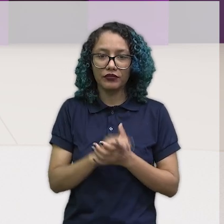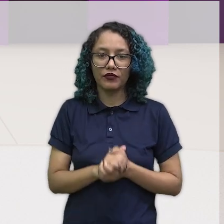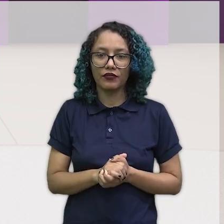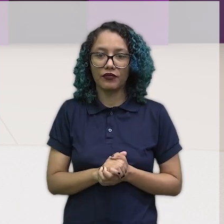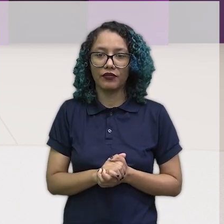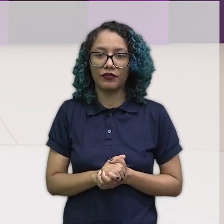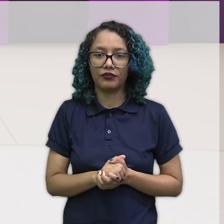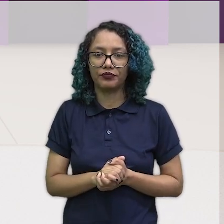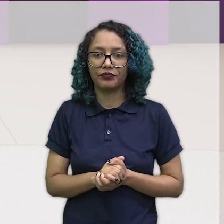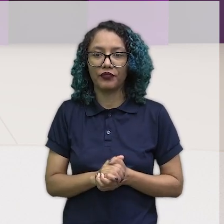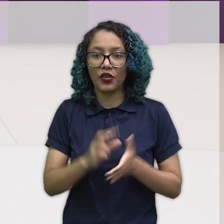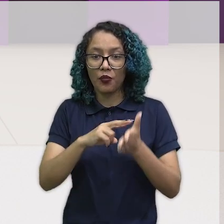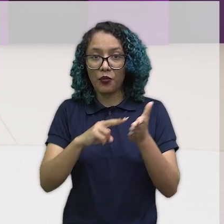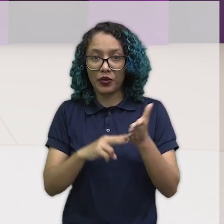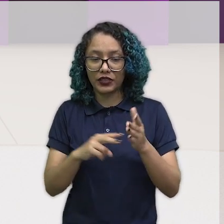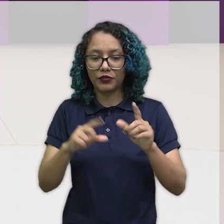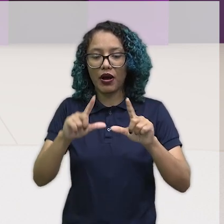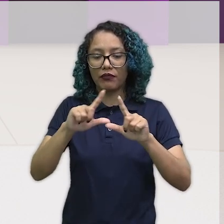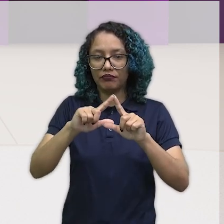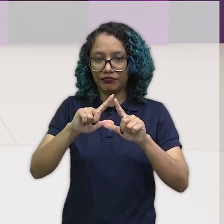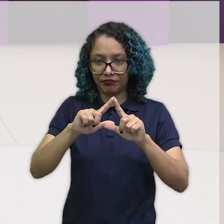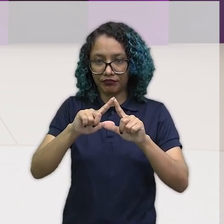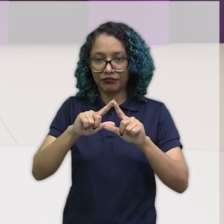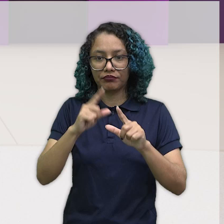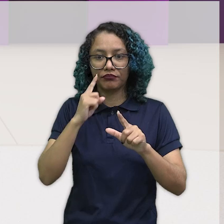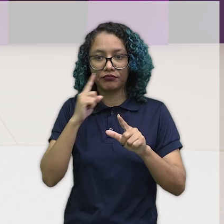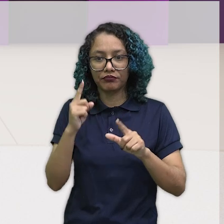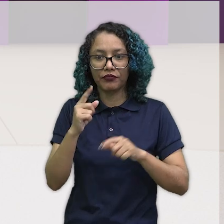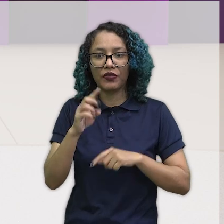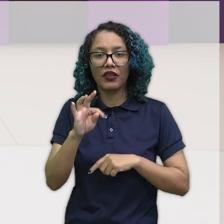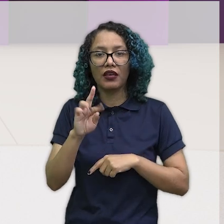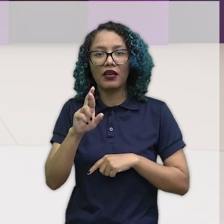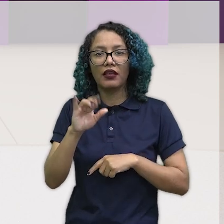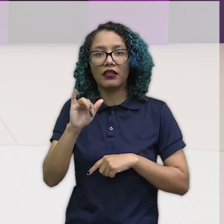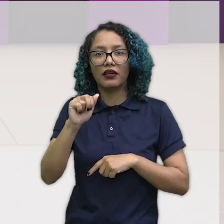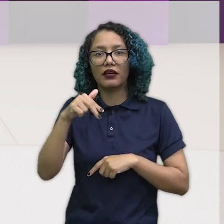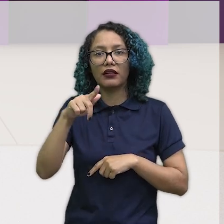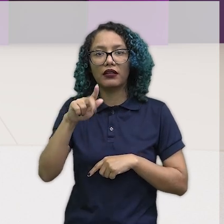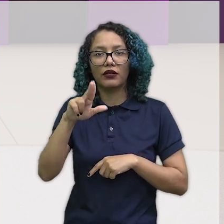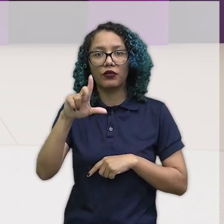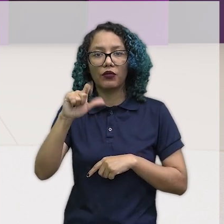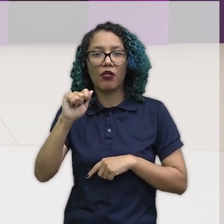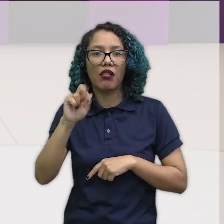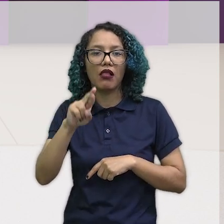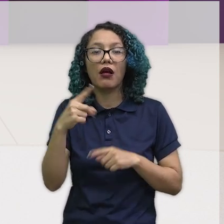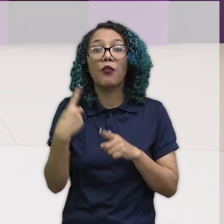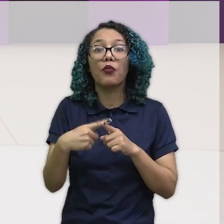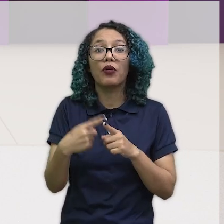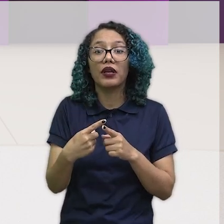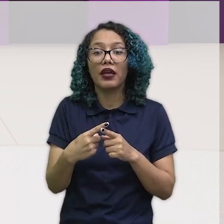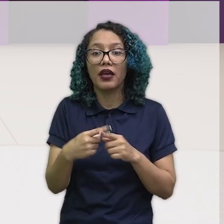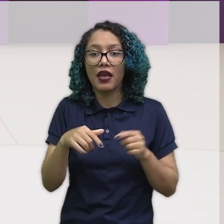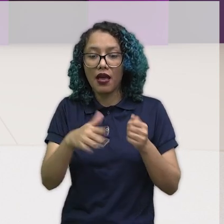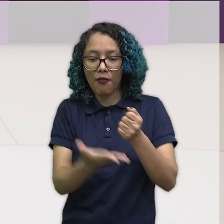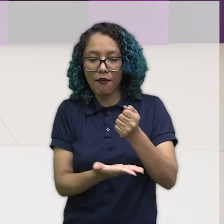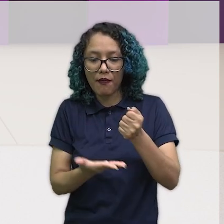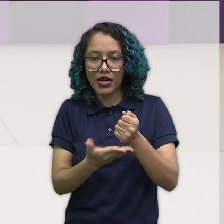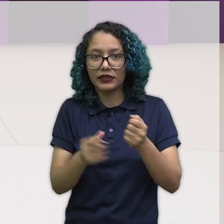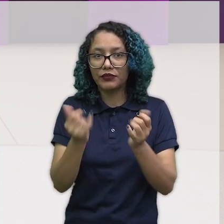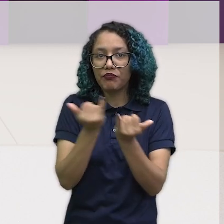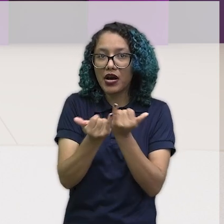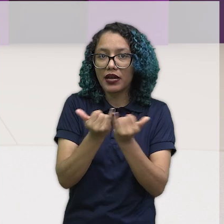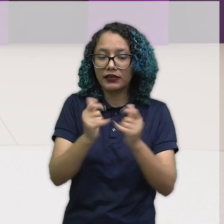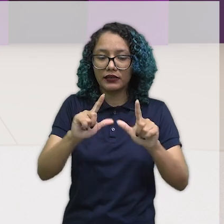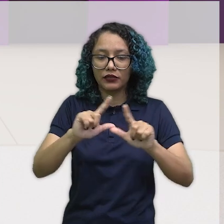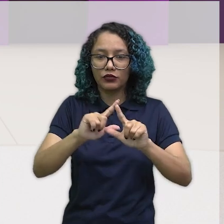primeiro exemplo, o prisma triangular. Ele é chamado de prisma triangular por quê? Porque ele tem as bases em formato de